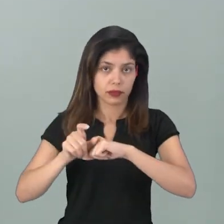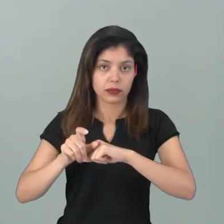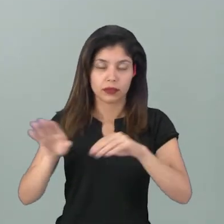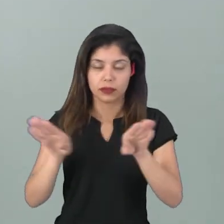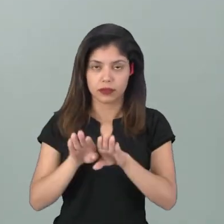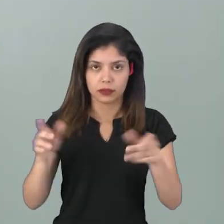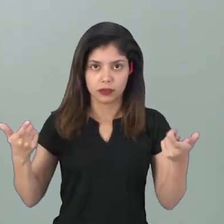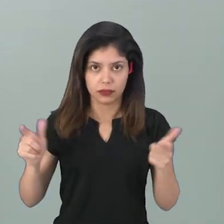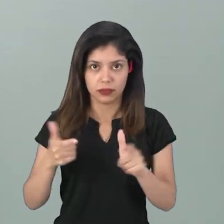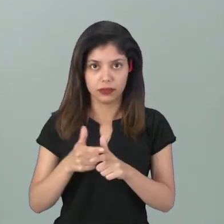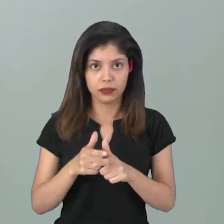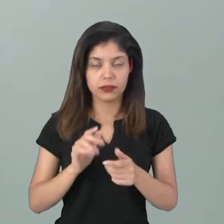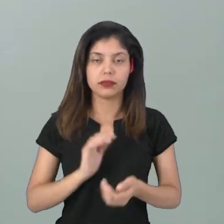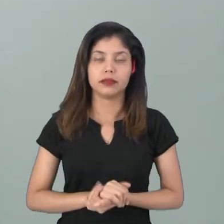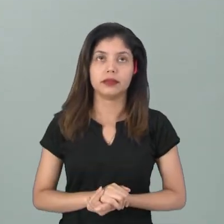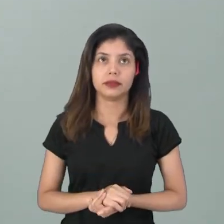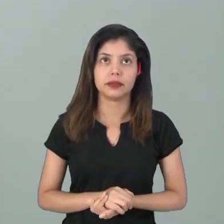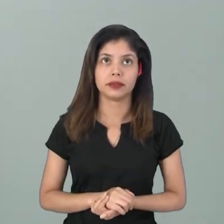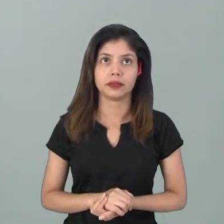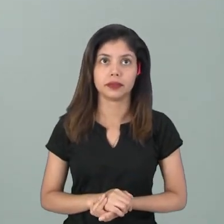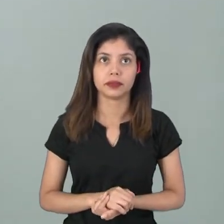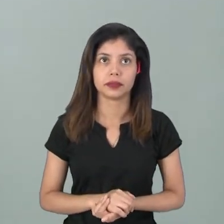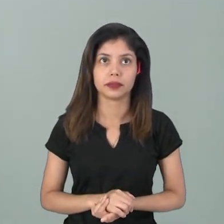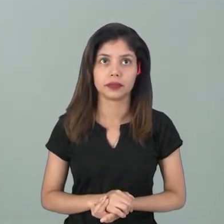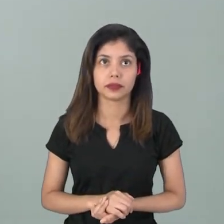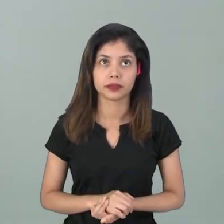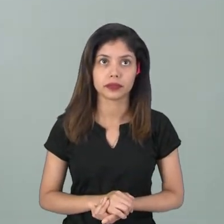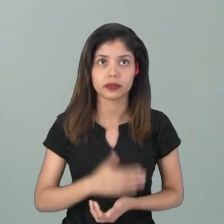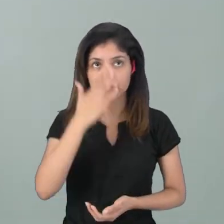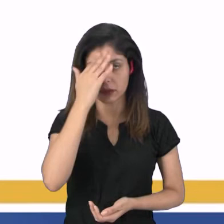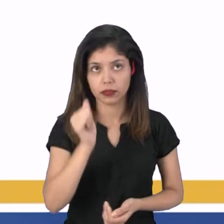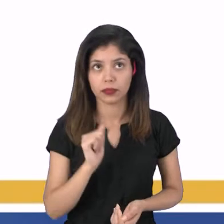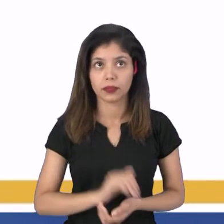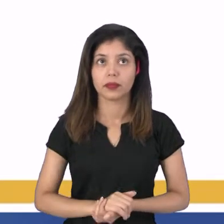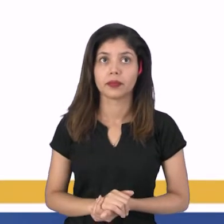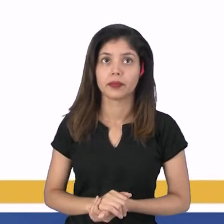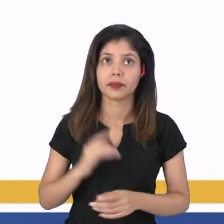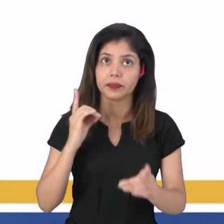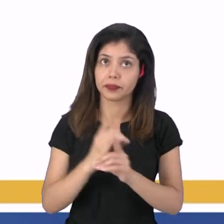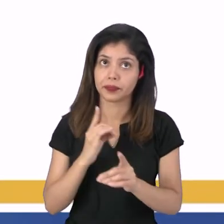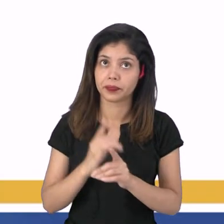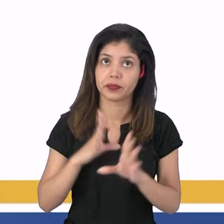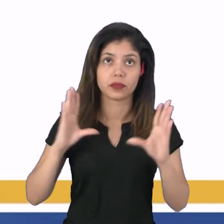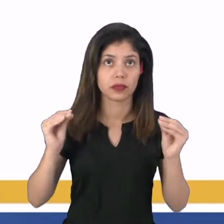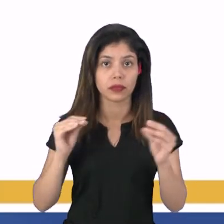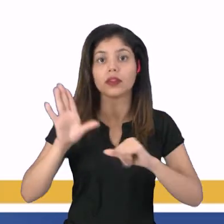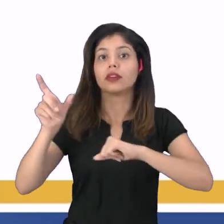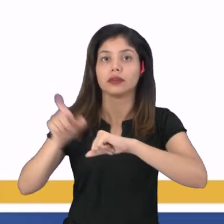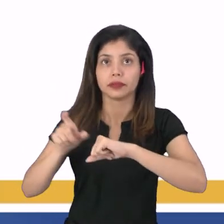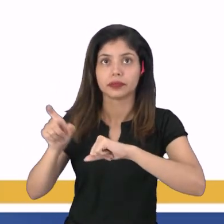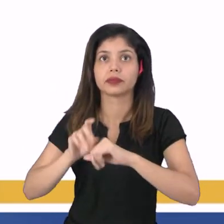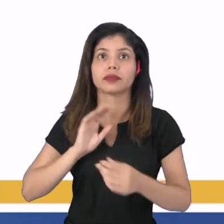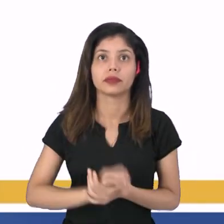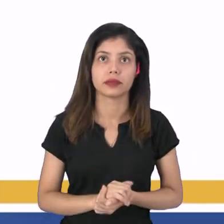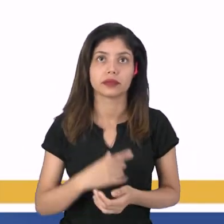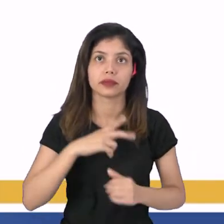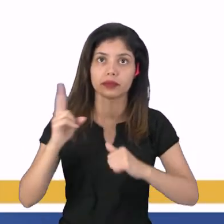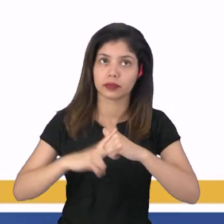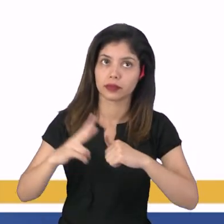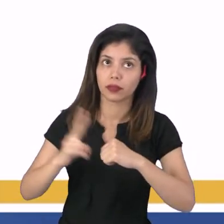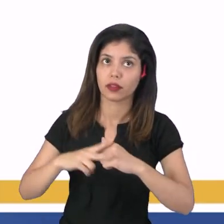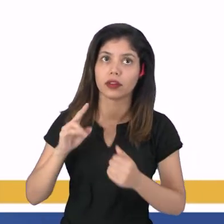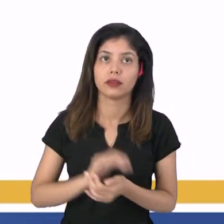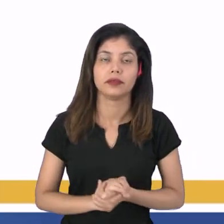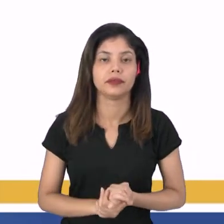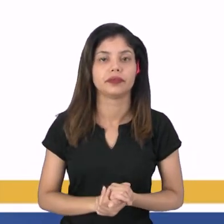tem uma redução. E isso é a derivação regressiva. Saiba que, para descobrirmos se o substantivo deriva de um